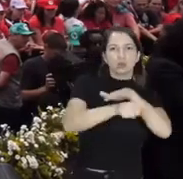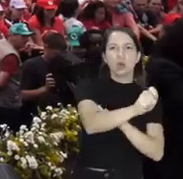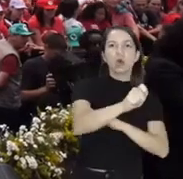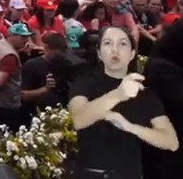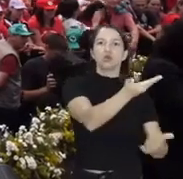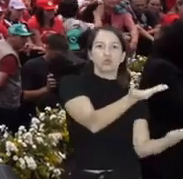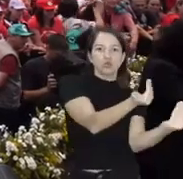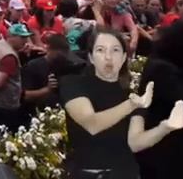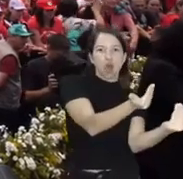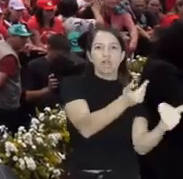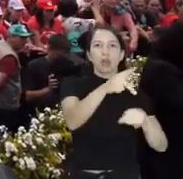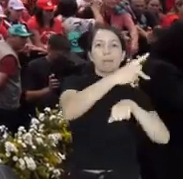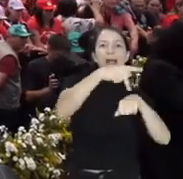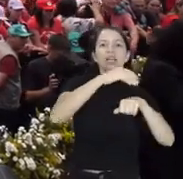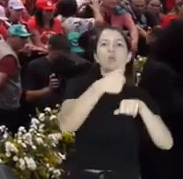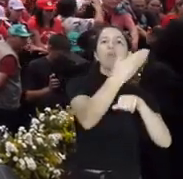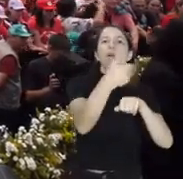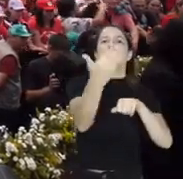pensamento